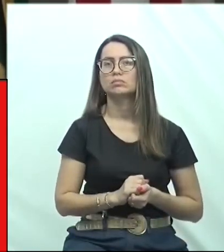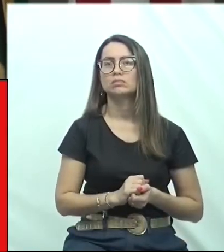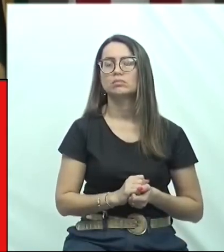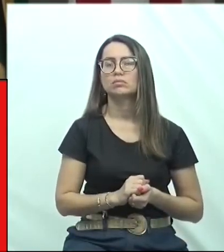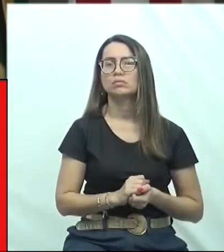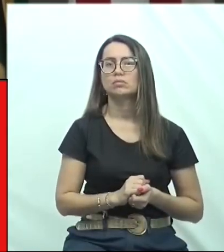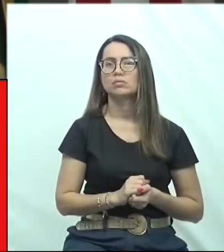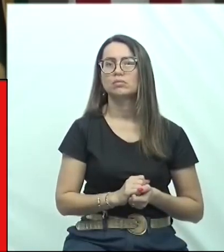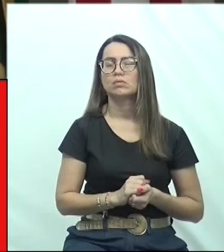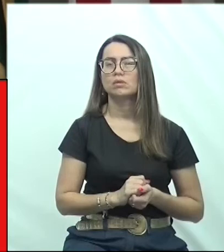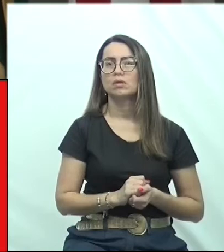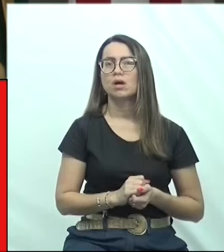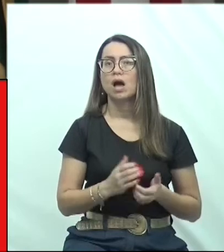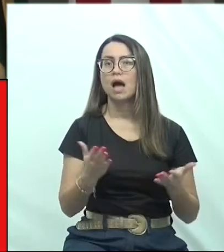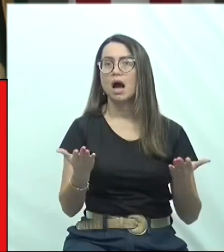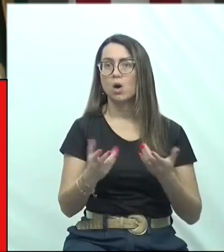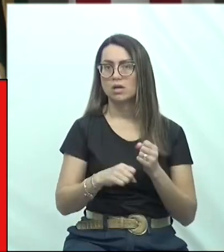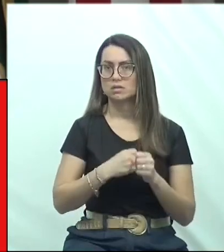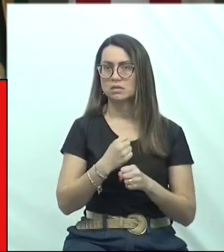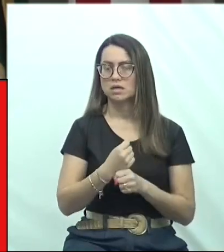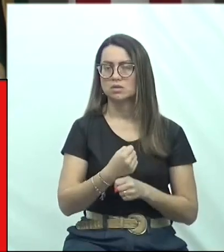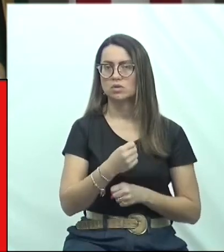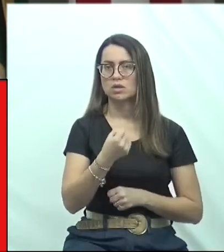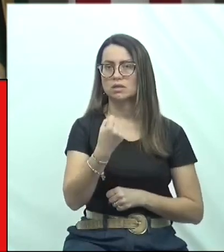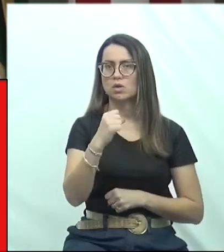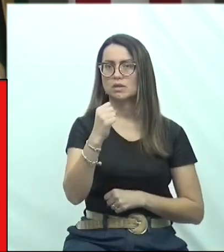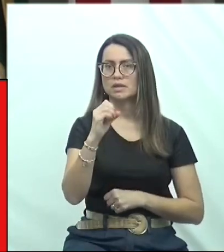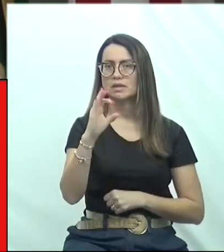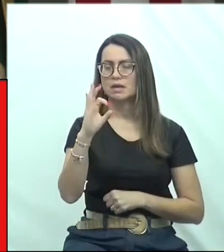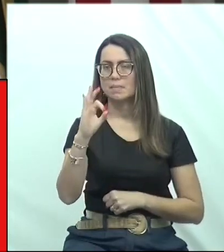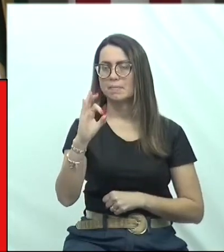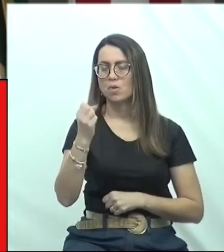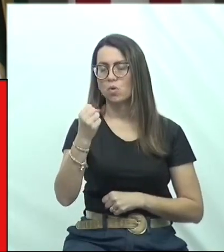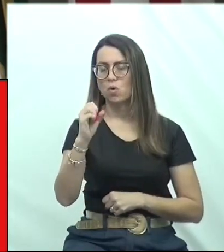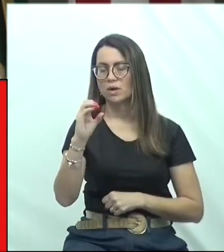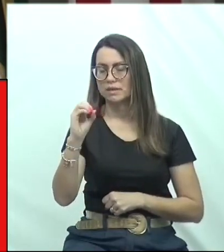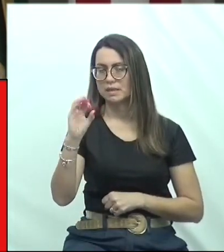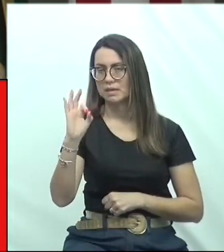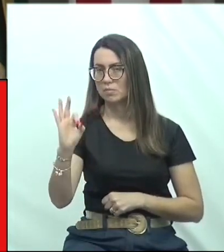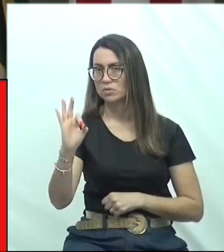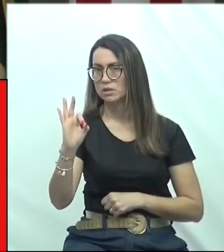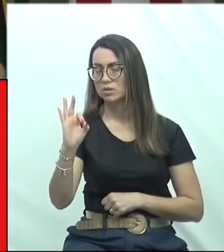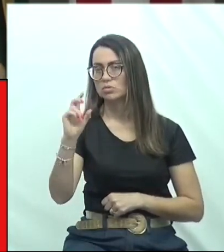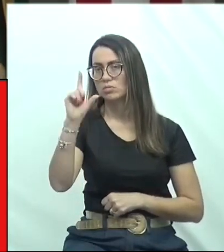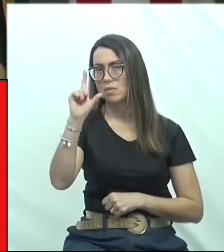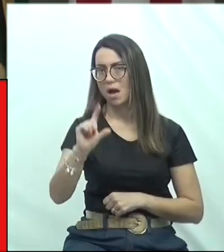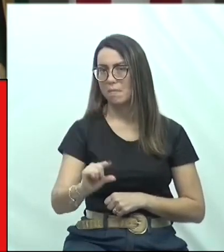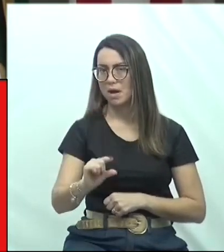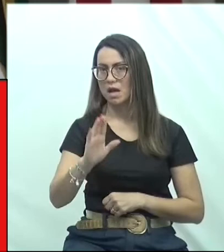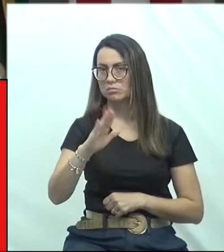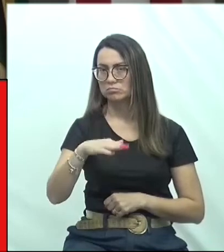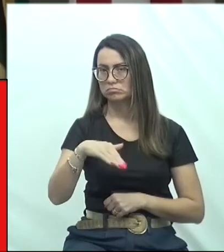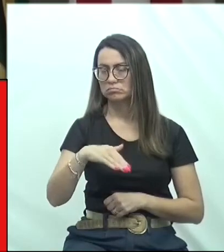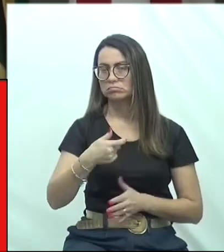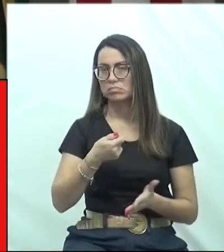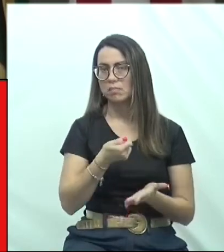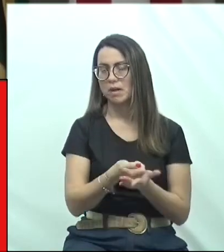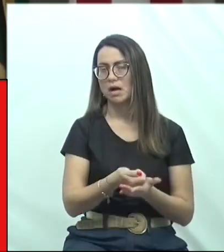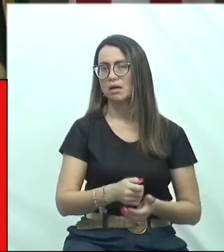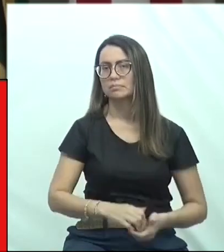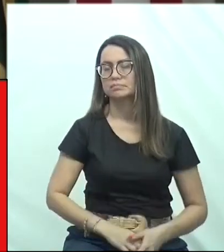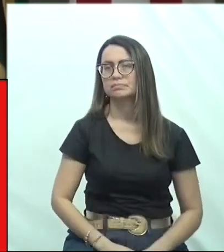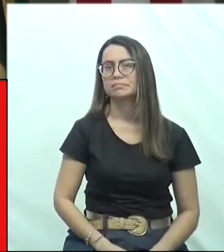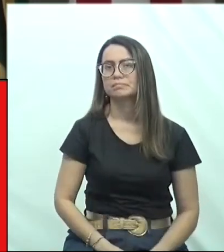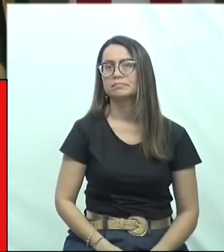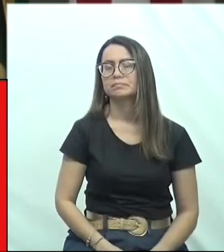está dando 80% de desconto e que a pessoa que tem a dívida com o município